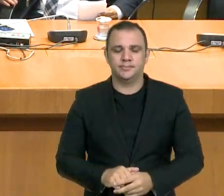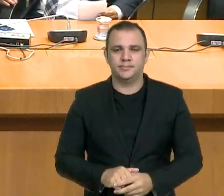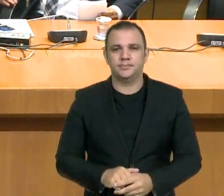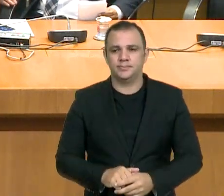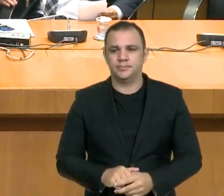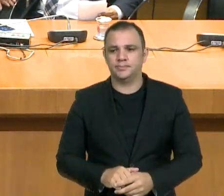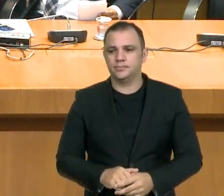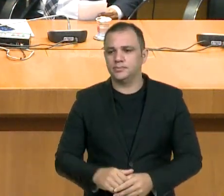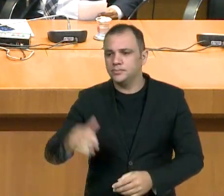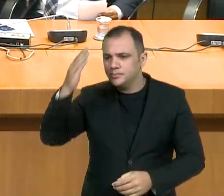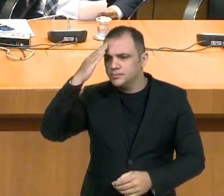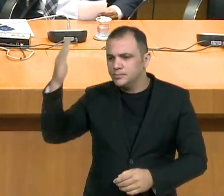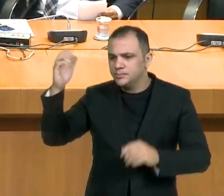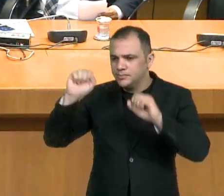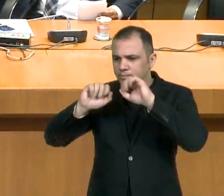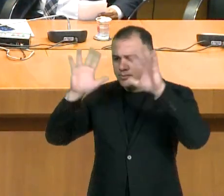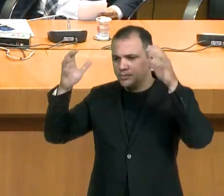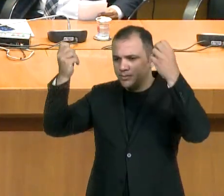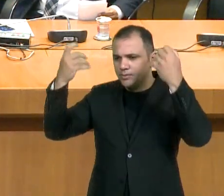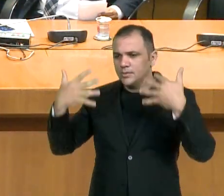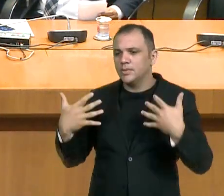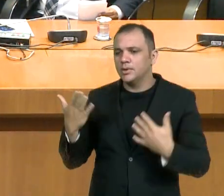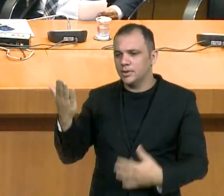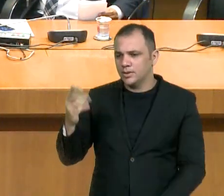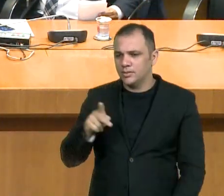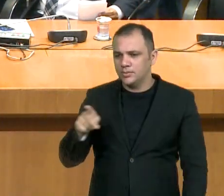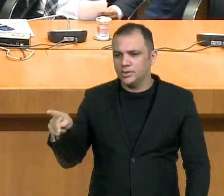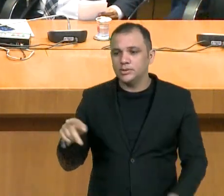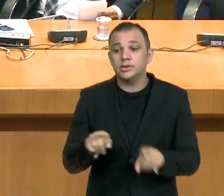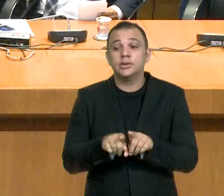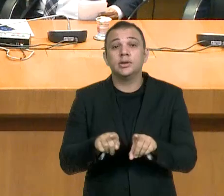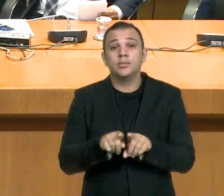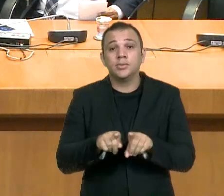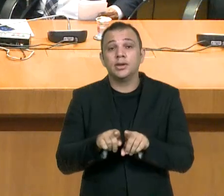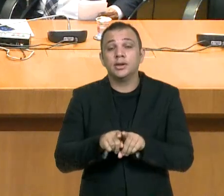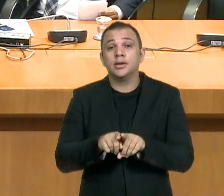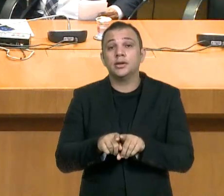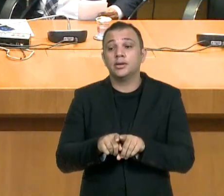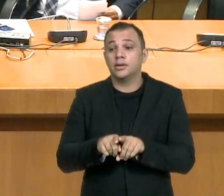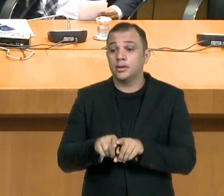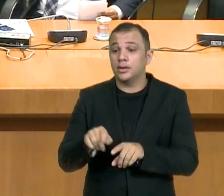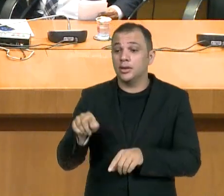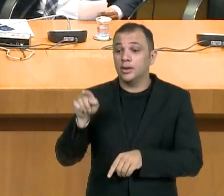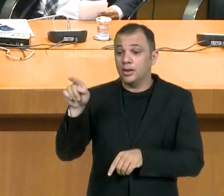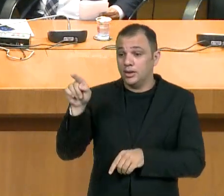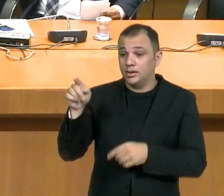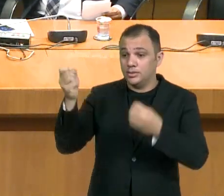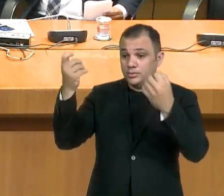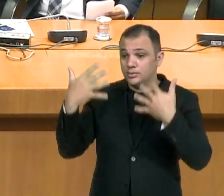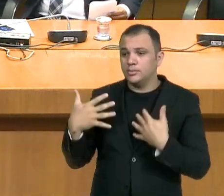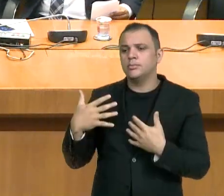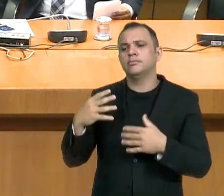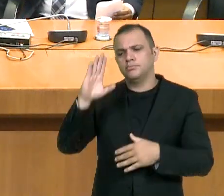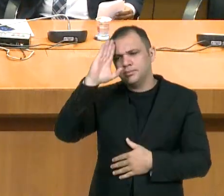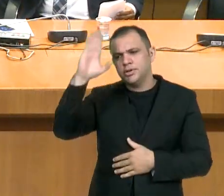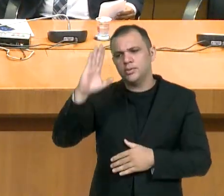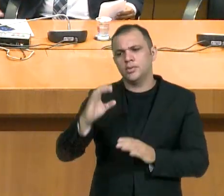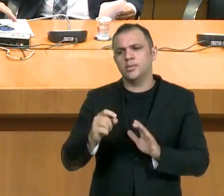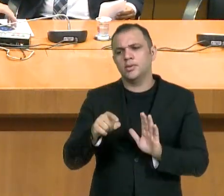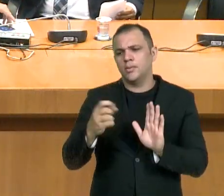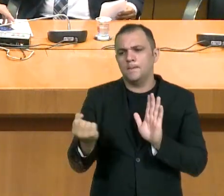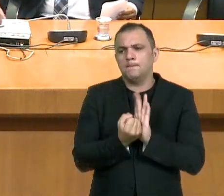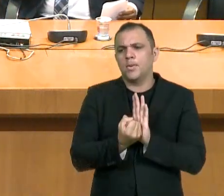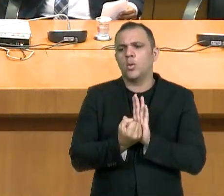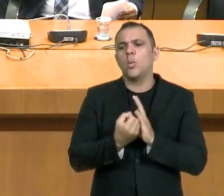Presidente, obrigado pelos esclarecimentos adicionais. E ainda, após eles, fica mais marcante ainda a importância desse